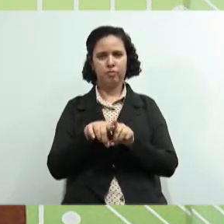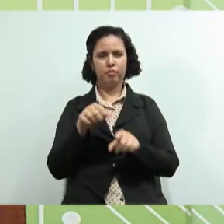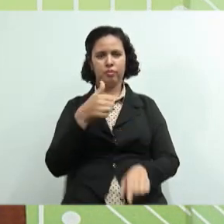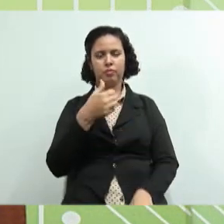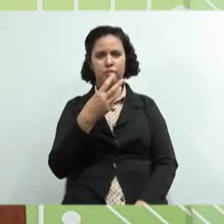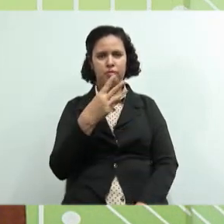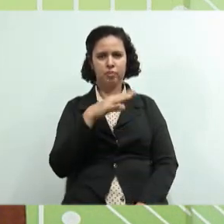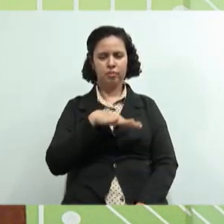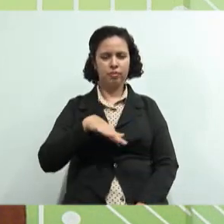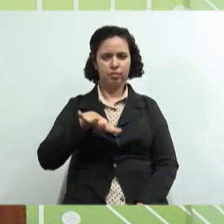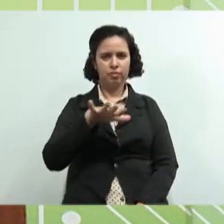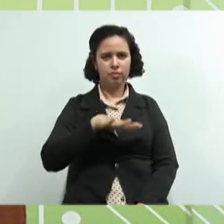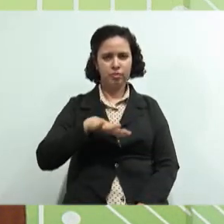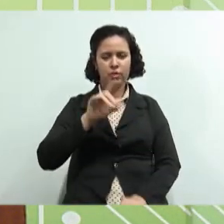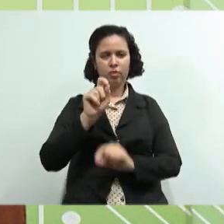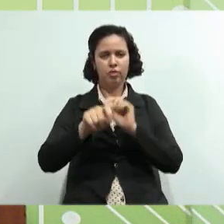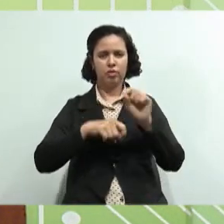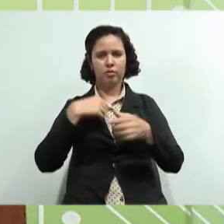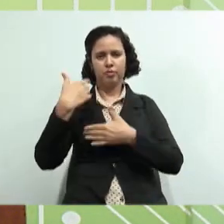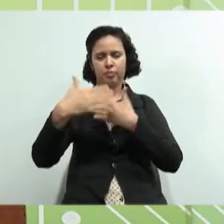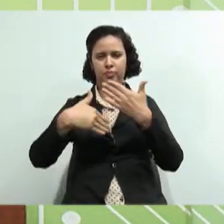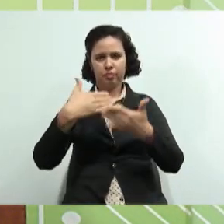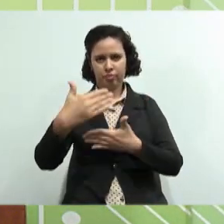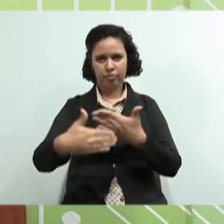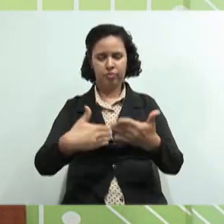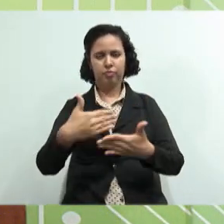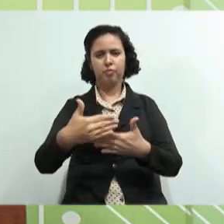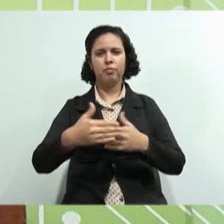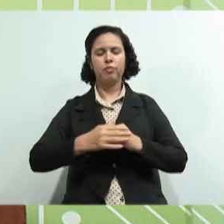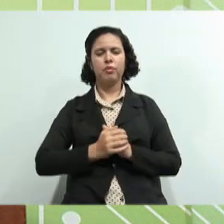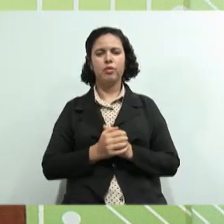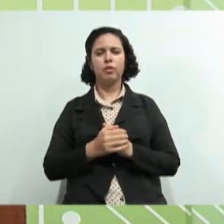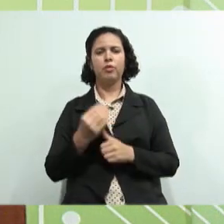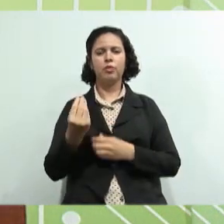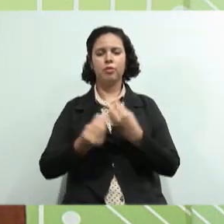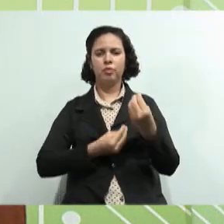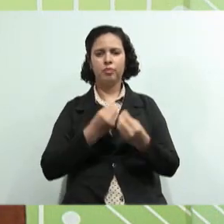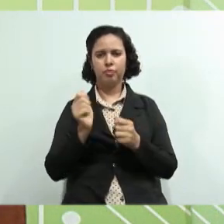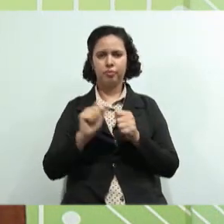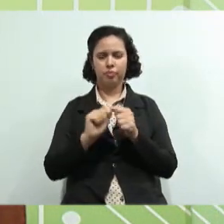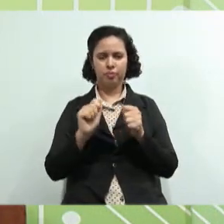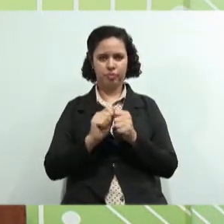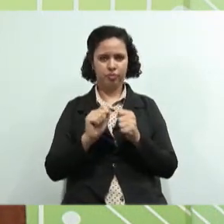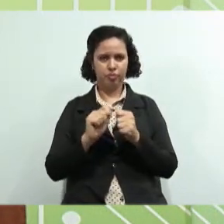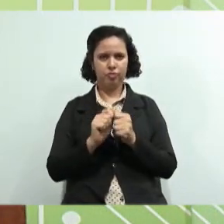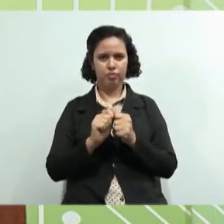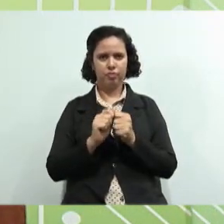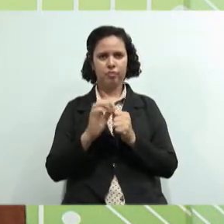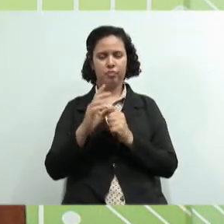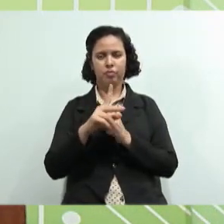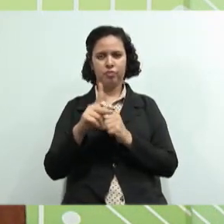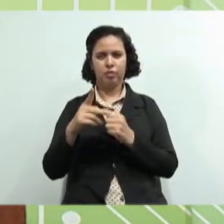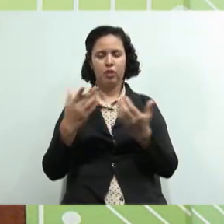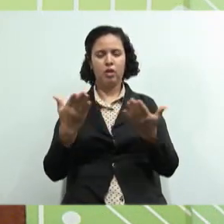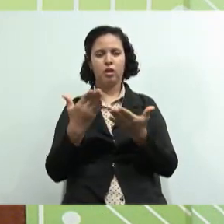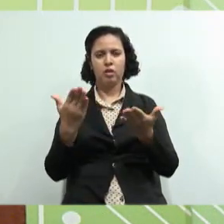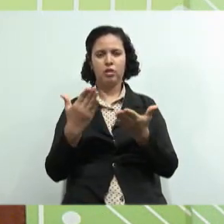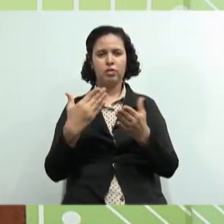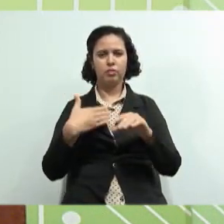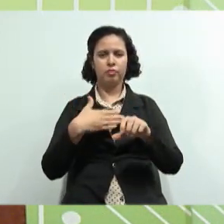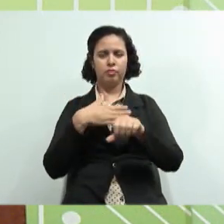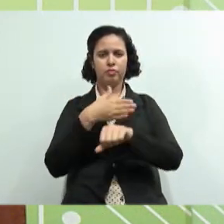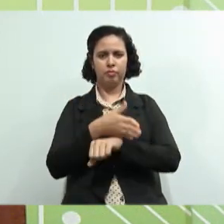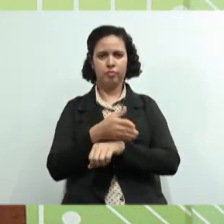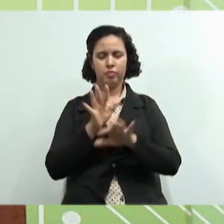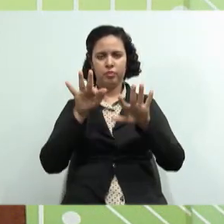do cooperativismo, o que é o desenvolvimento sustentável, como constituir uma cooperativa. Mas agora que a gente está partindo para a reta final